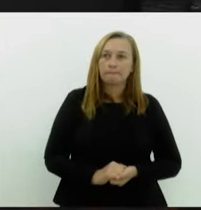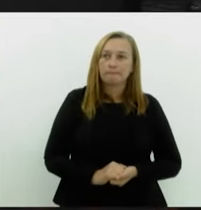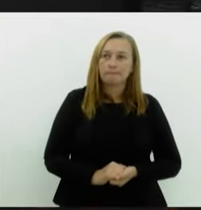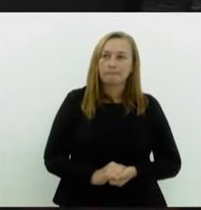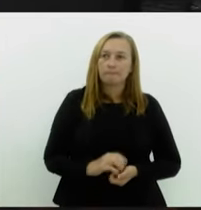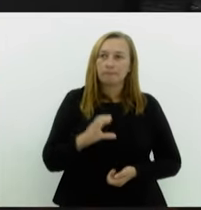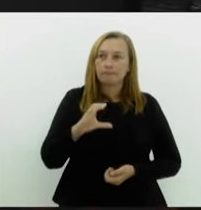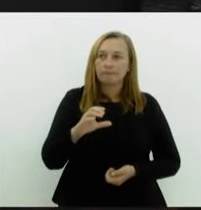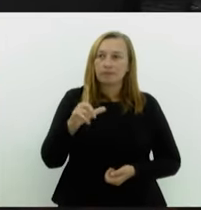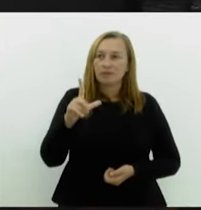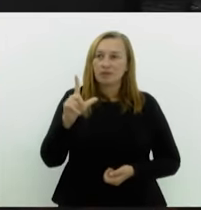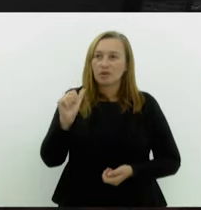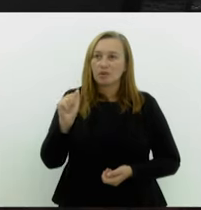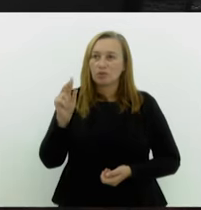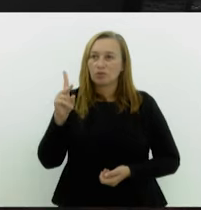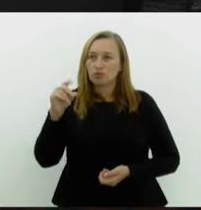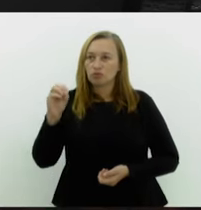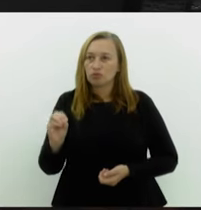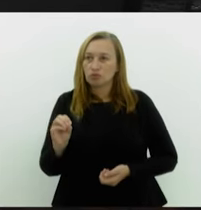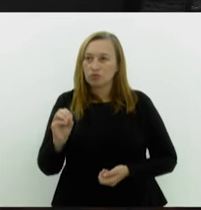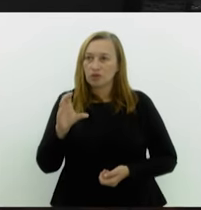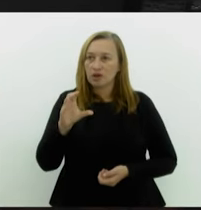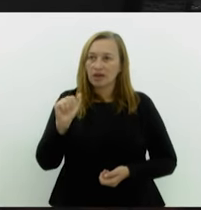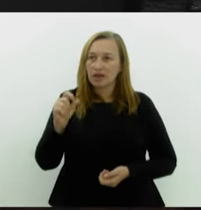Cláudio Caiado, por favor.